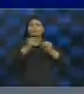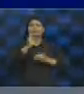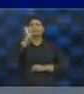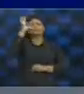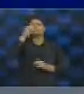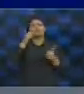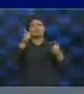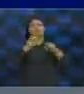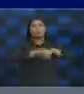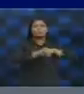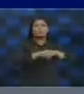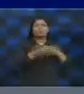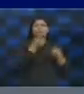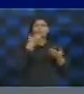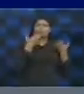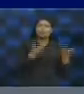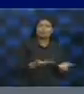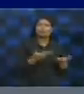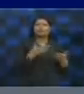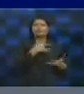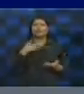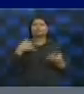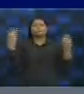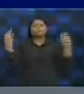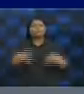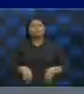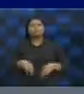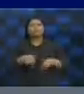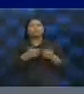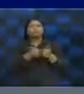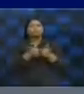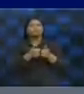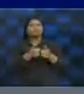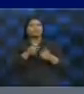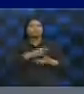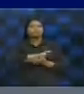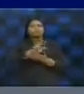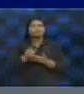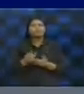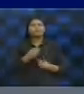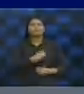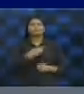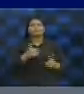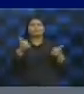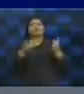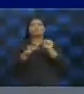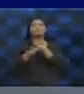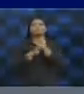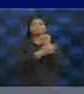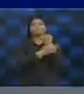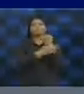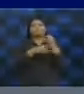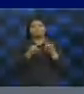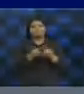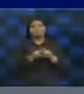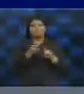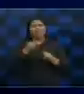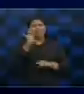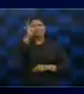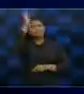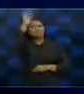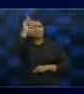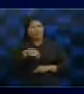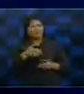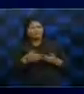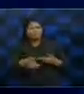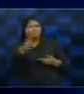uma saúde digna, com um transporte que garanta condições de vida para as pessoas e com uma cidade mais segura. É esse o futuro que está batendo as nossas